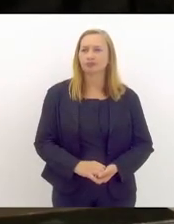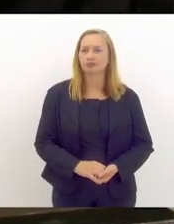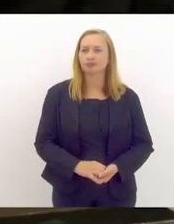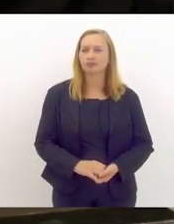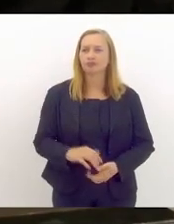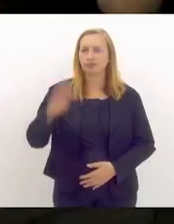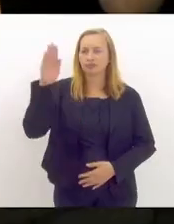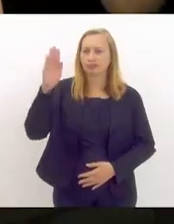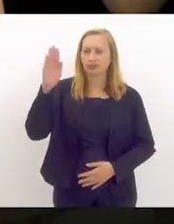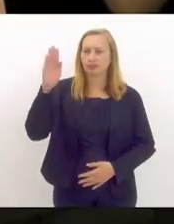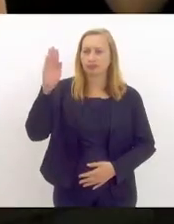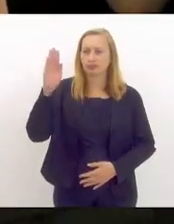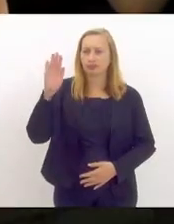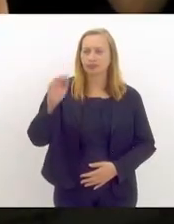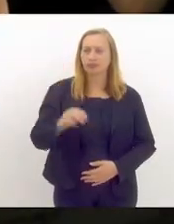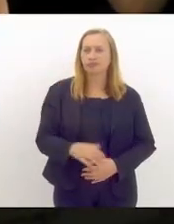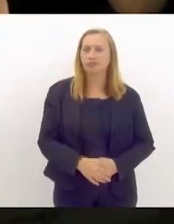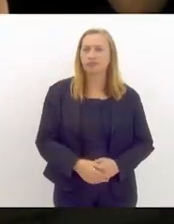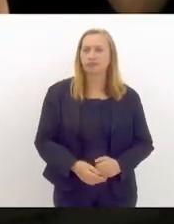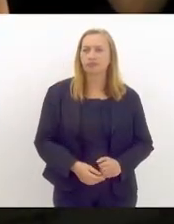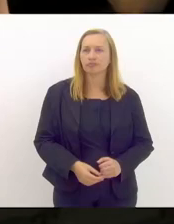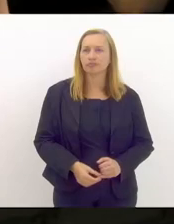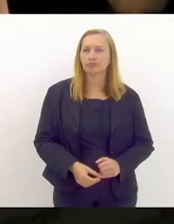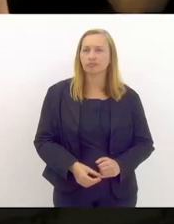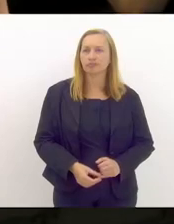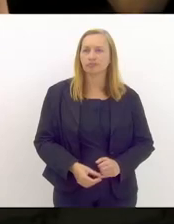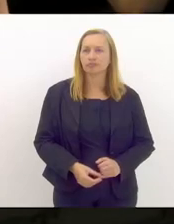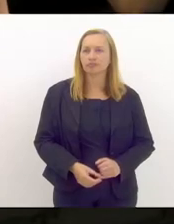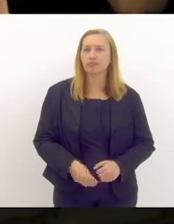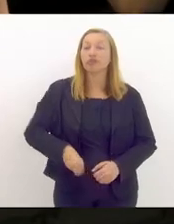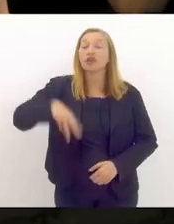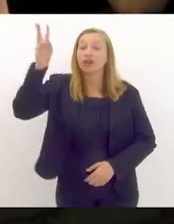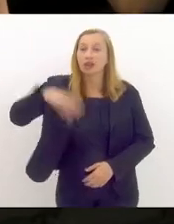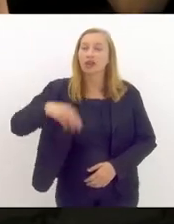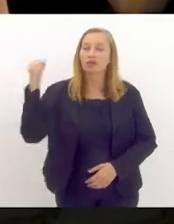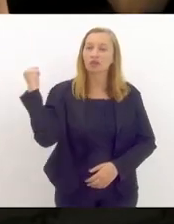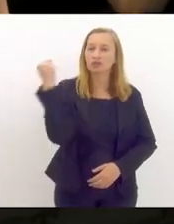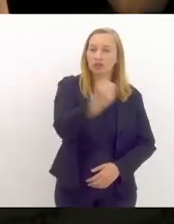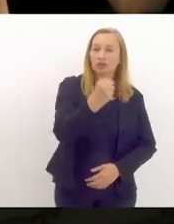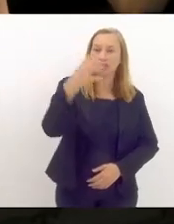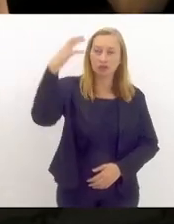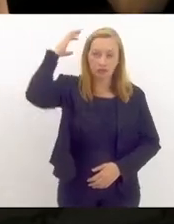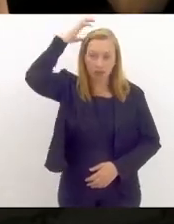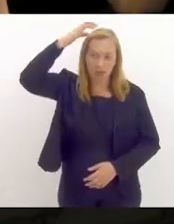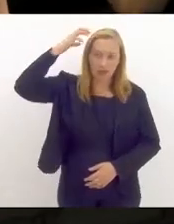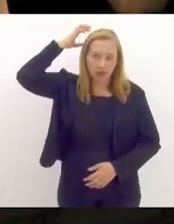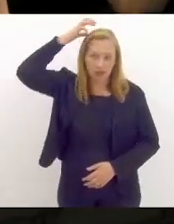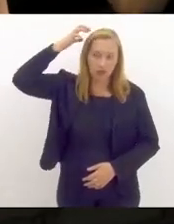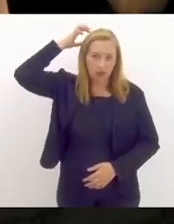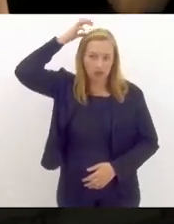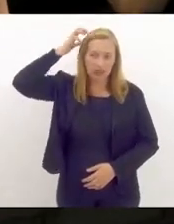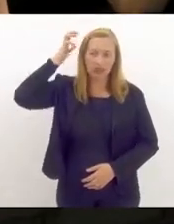Assim o prometo. Quem mandou matar Marielle Franco?